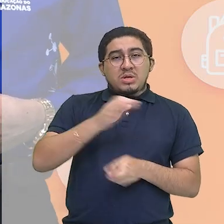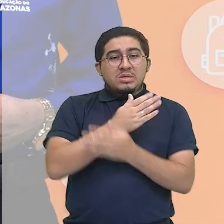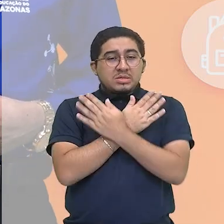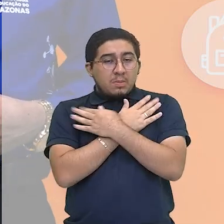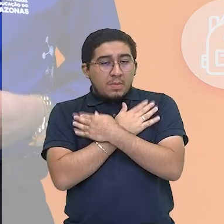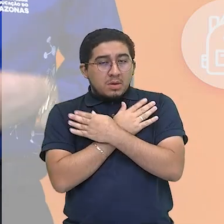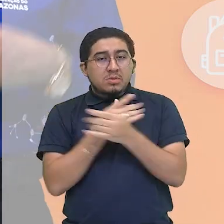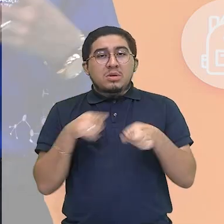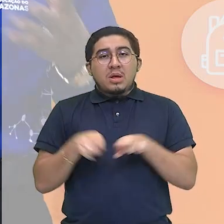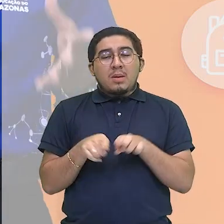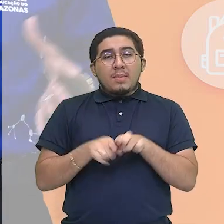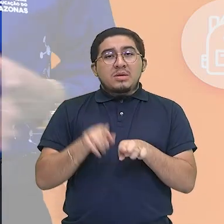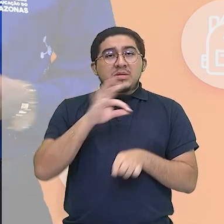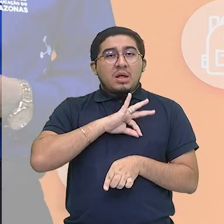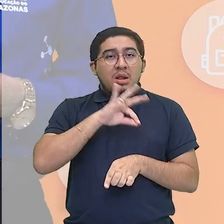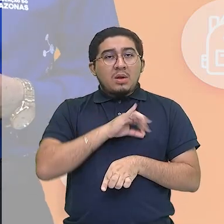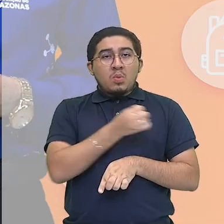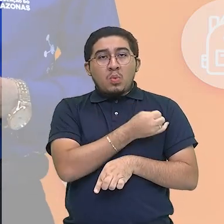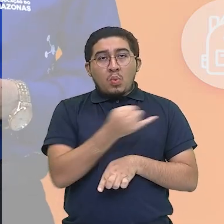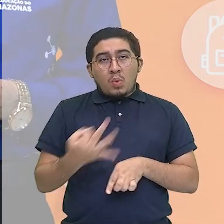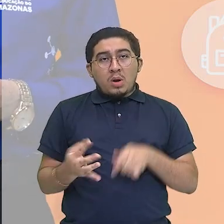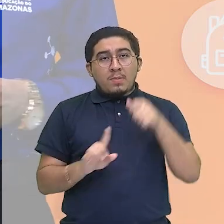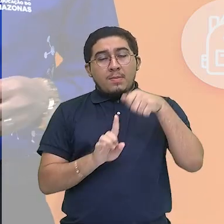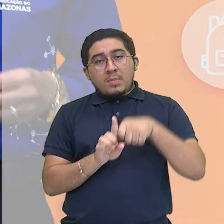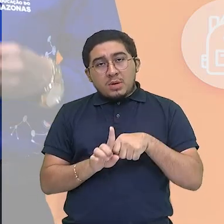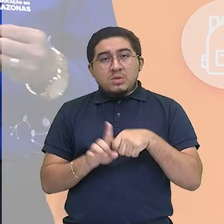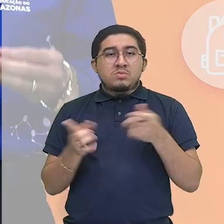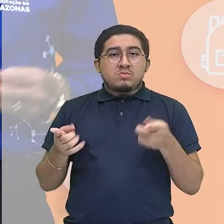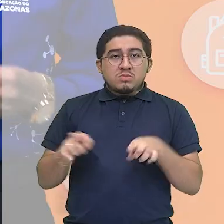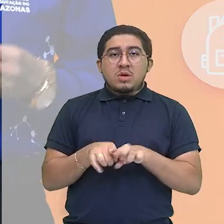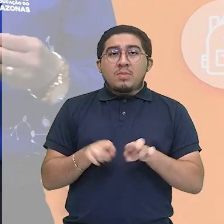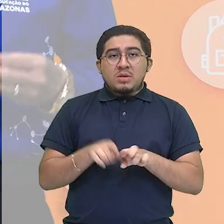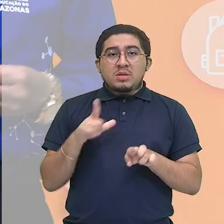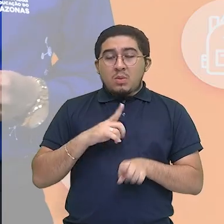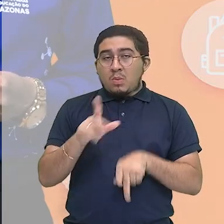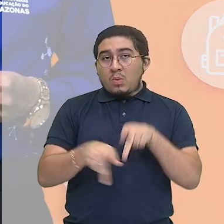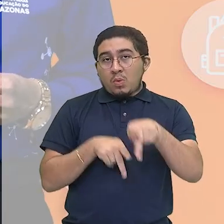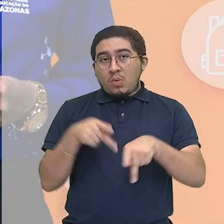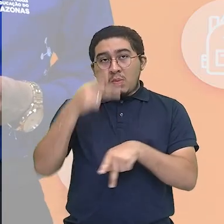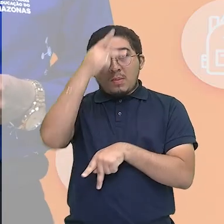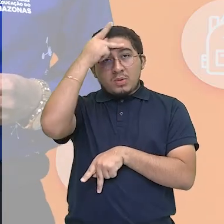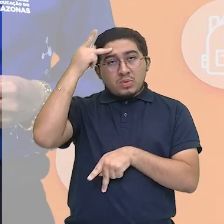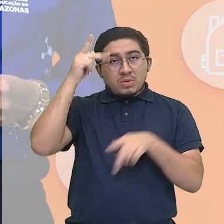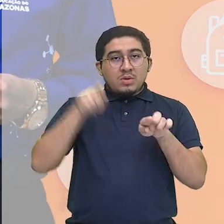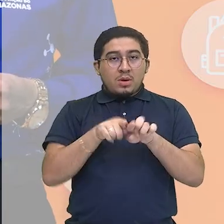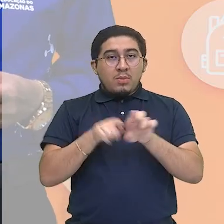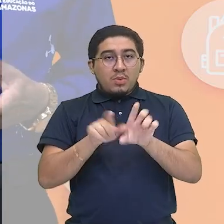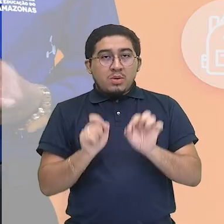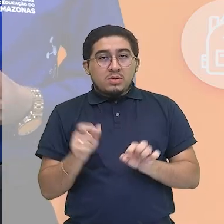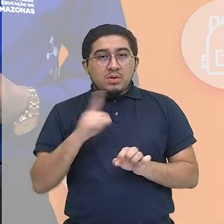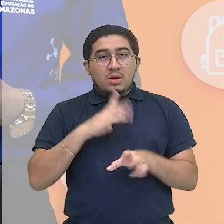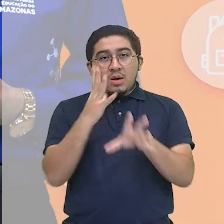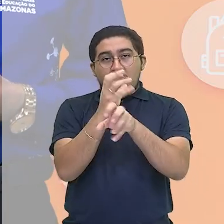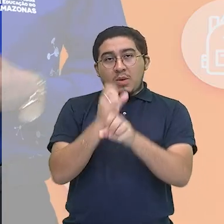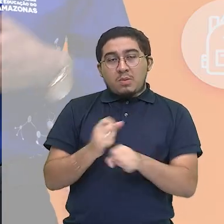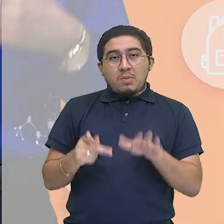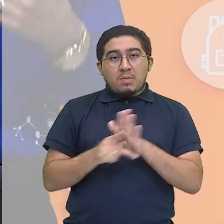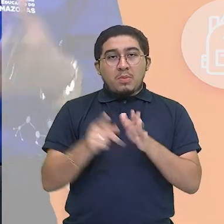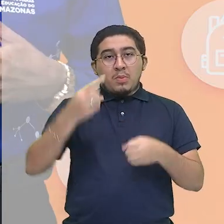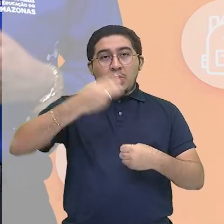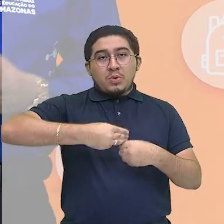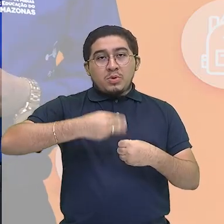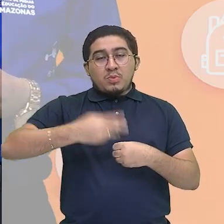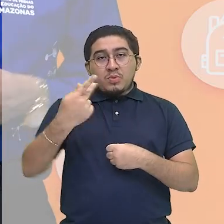renda média, quanto ganha o povo, as pessoas, de forma média, aí no seu município. Então,